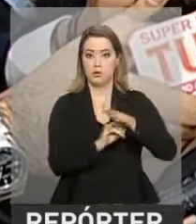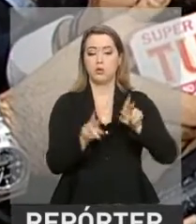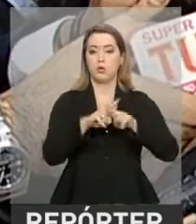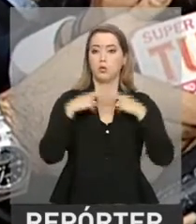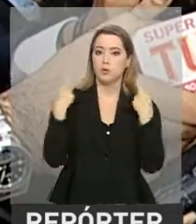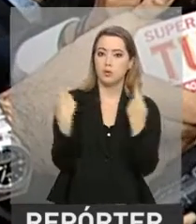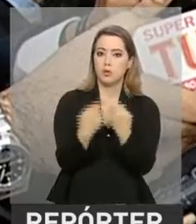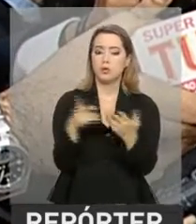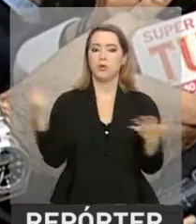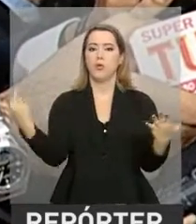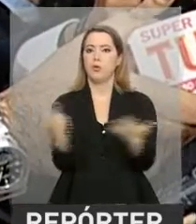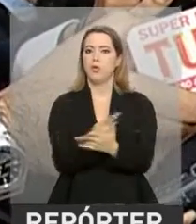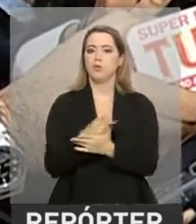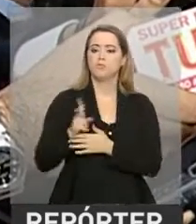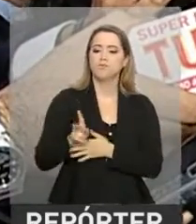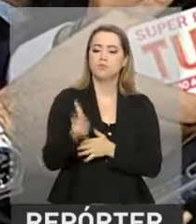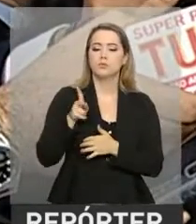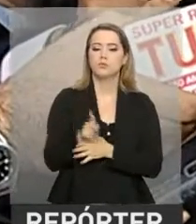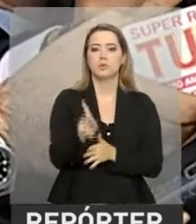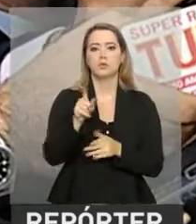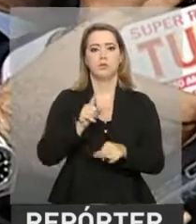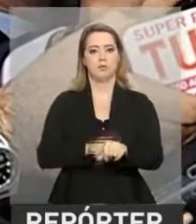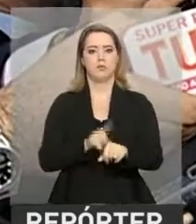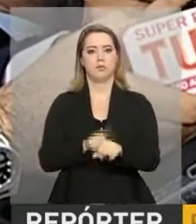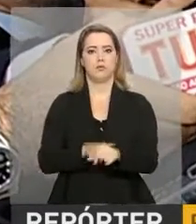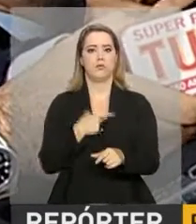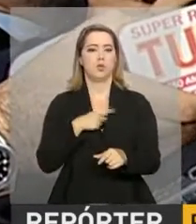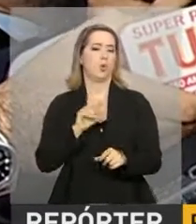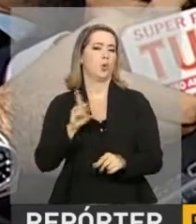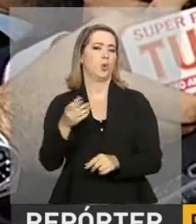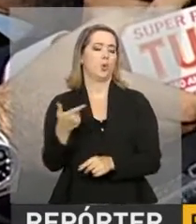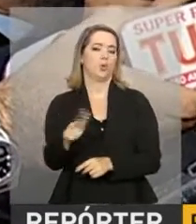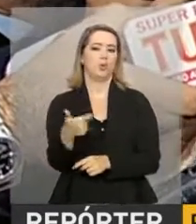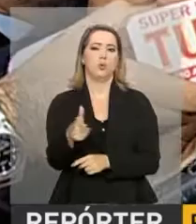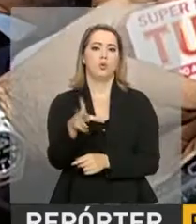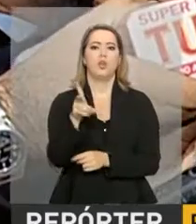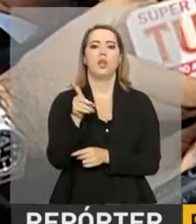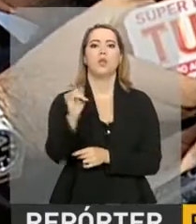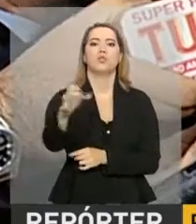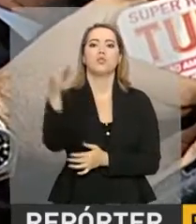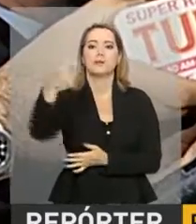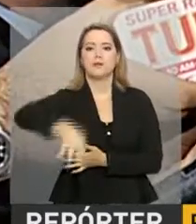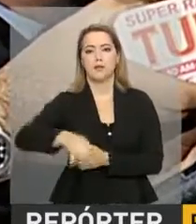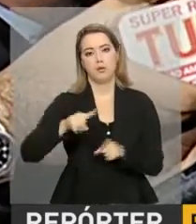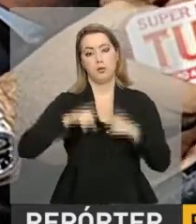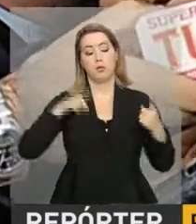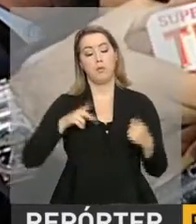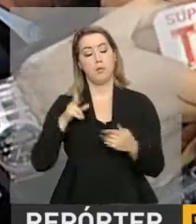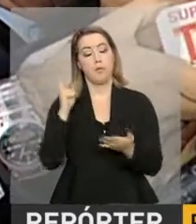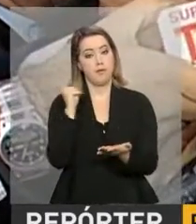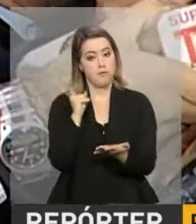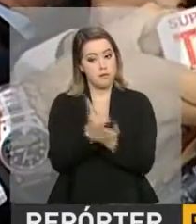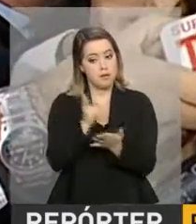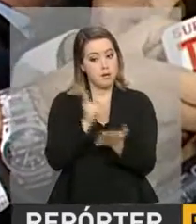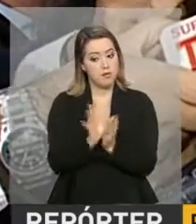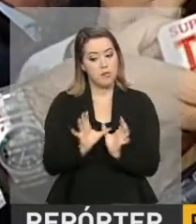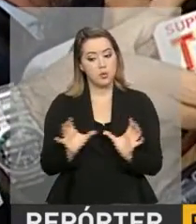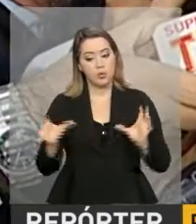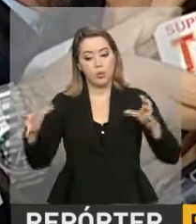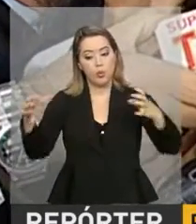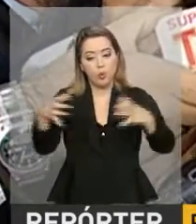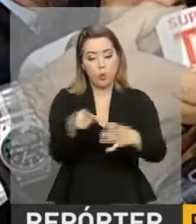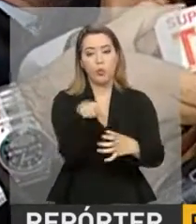essa aconteceram periodicamente não há uma data definida por mais que isso mesmo o conjunto de